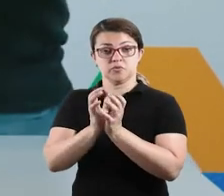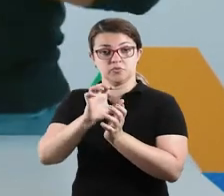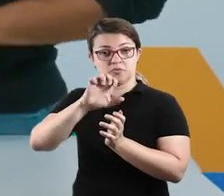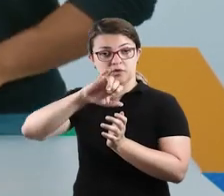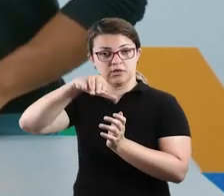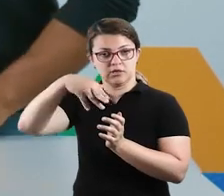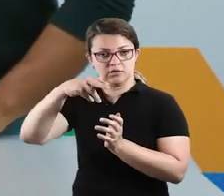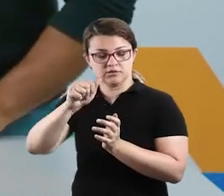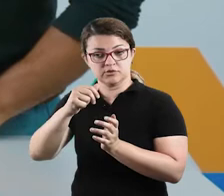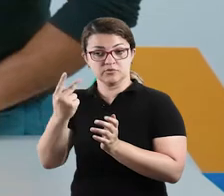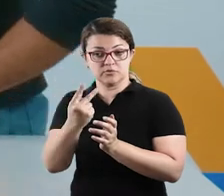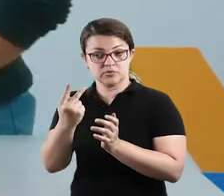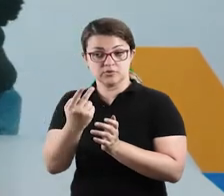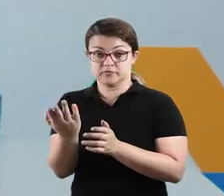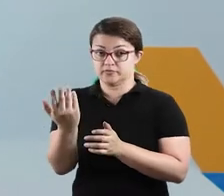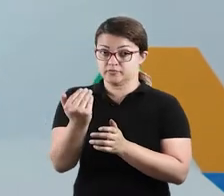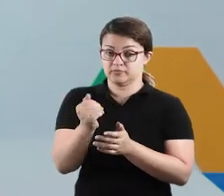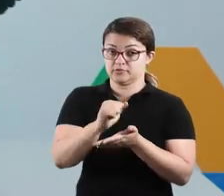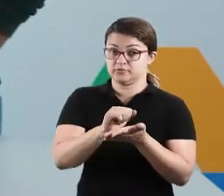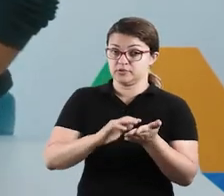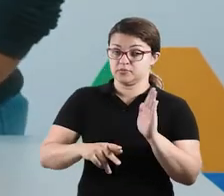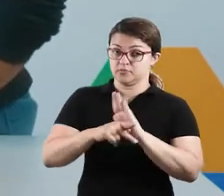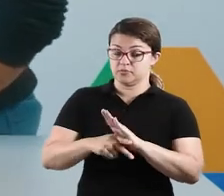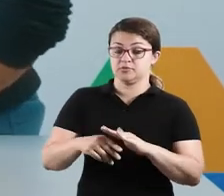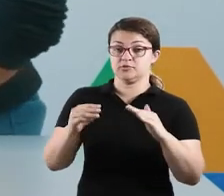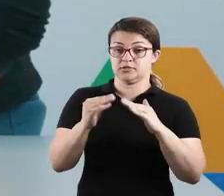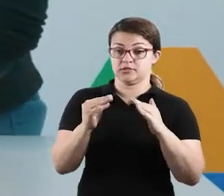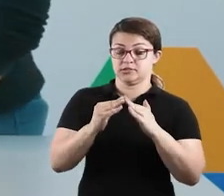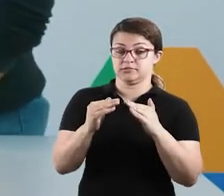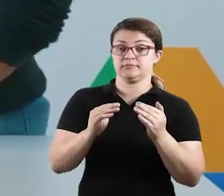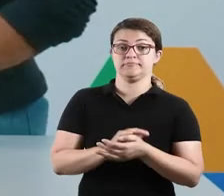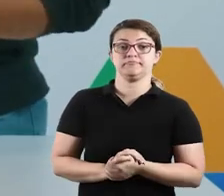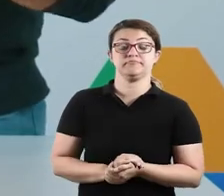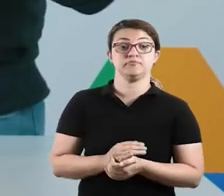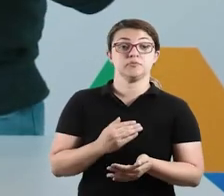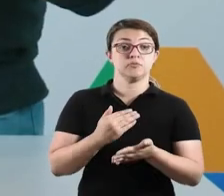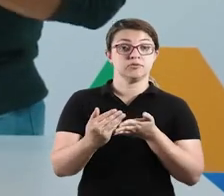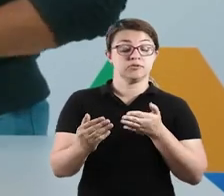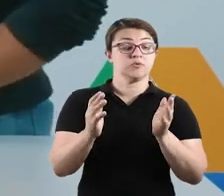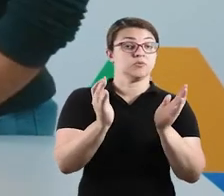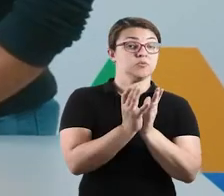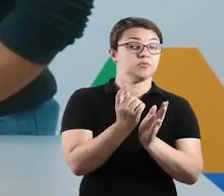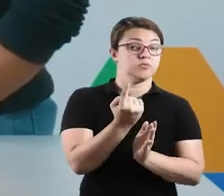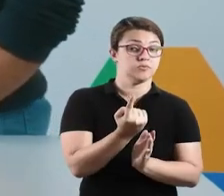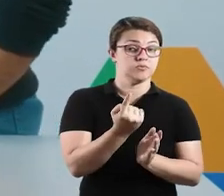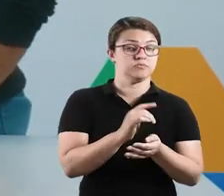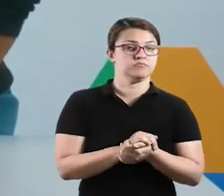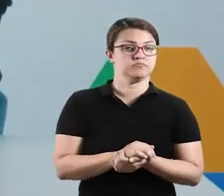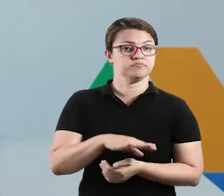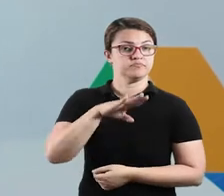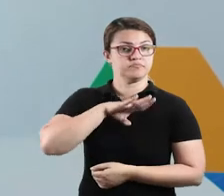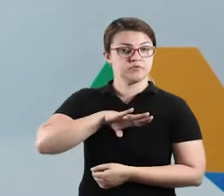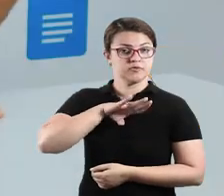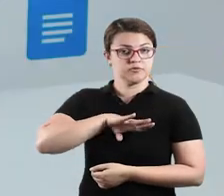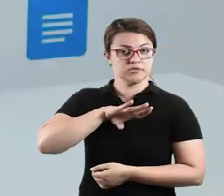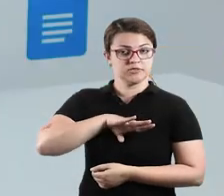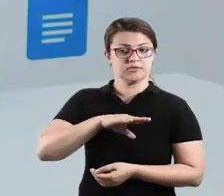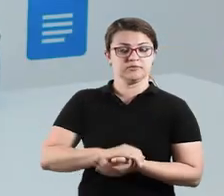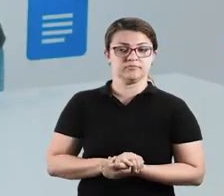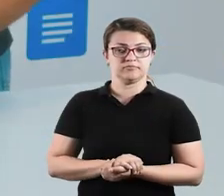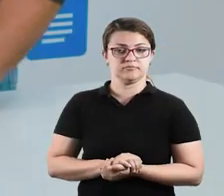vamos para a nossa lição de casa, tá bom? Vamos começar com o termo 1 em língua